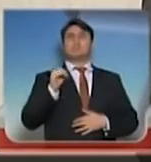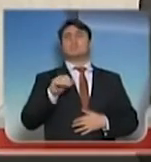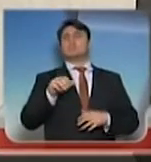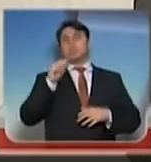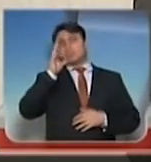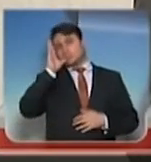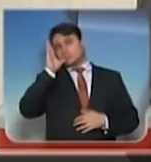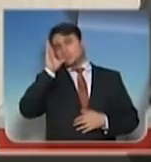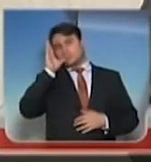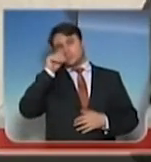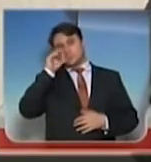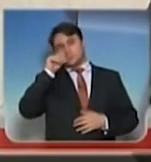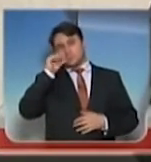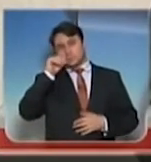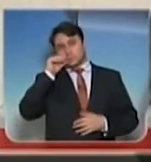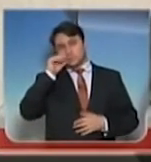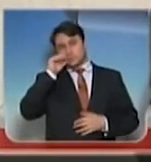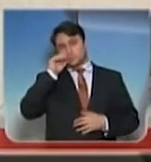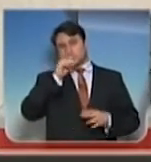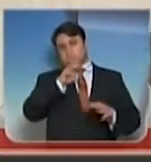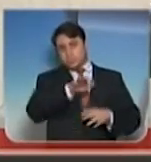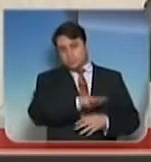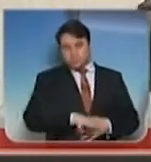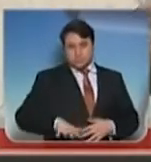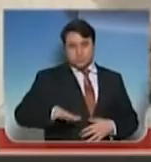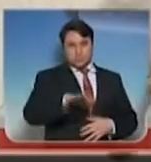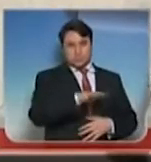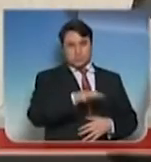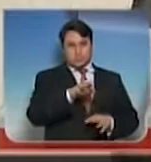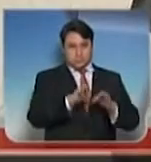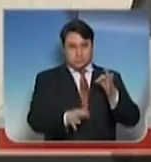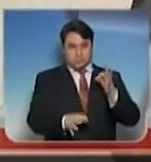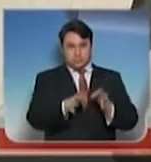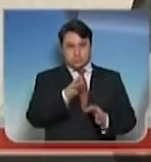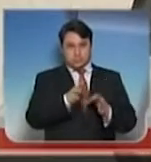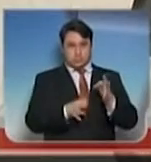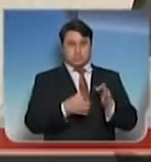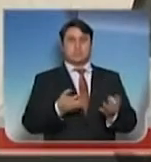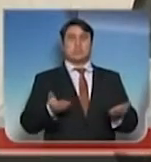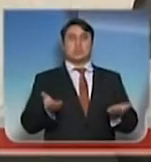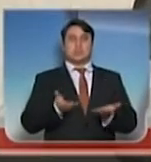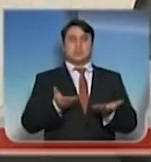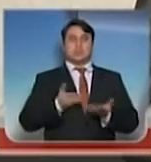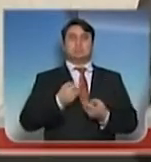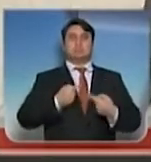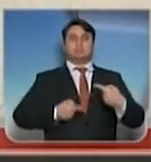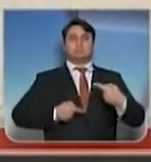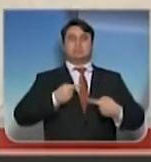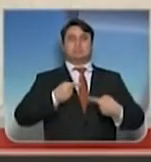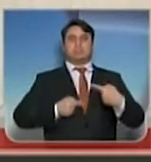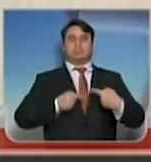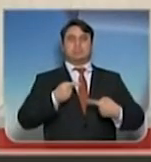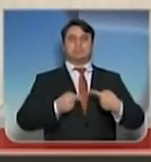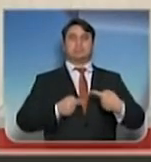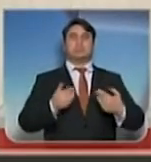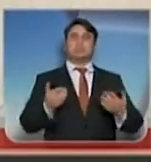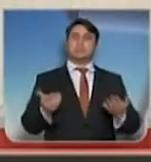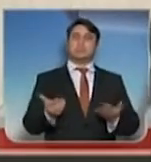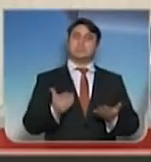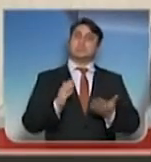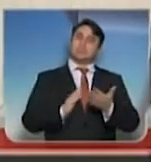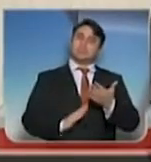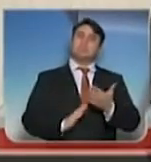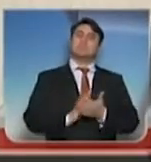Servidores do Judiciário e que está sendo agora aqui discutido e praticamente